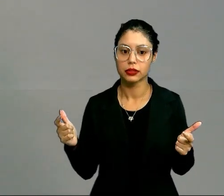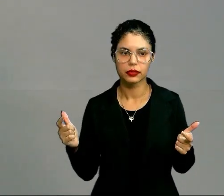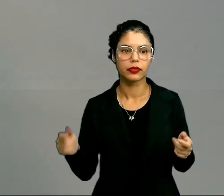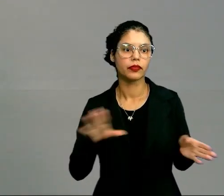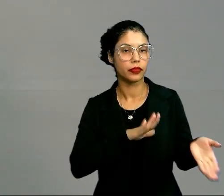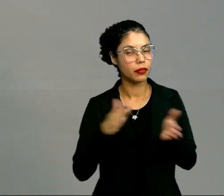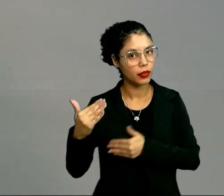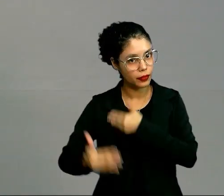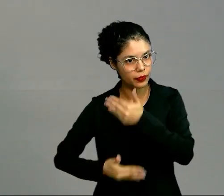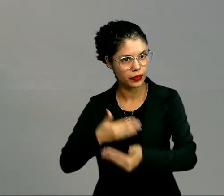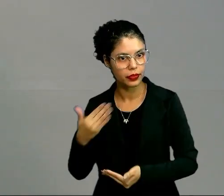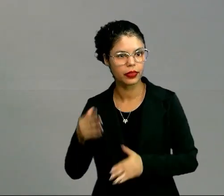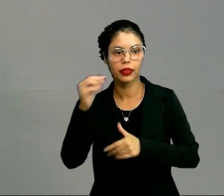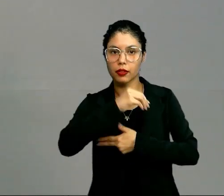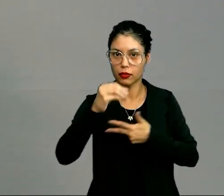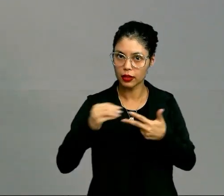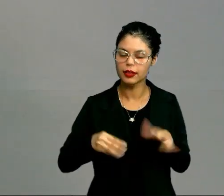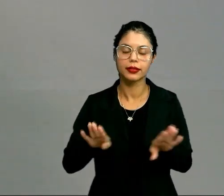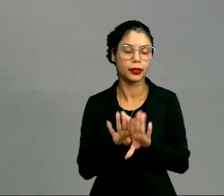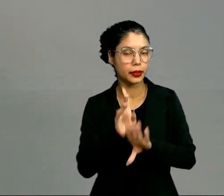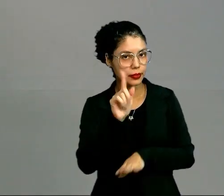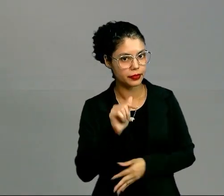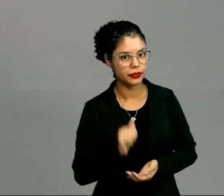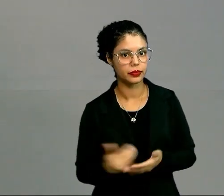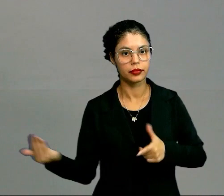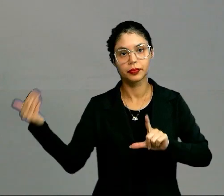faz parte do processo, as do Enem também são.